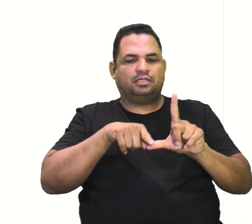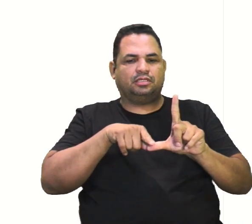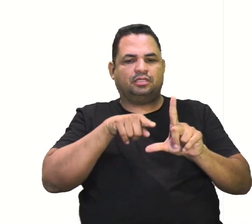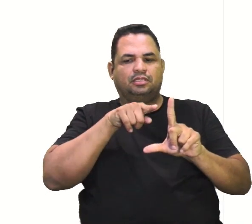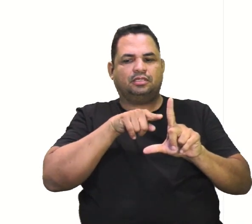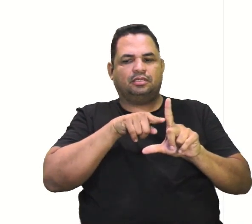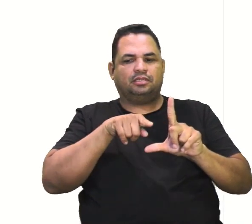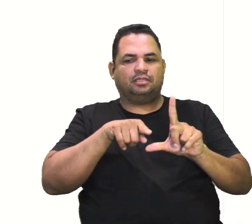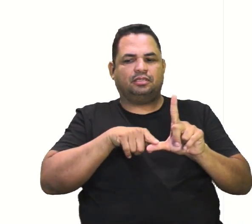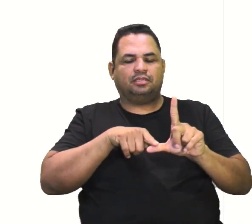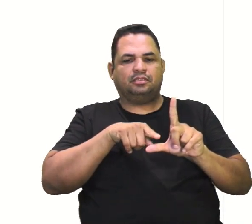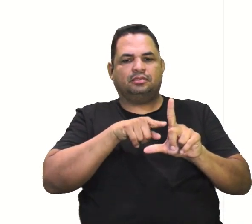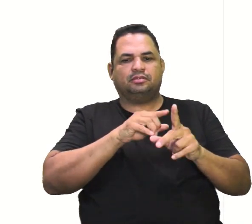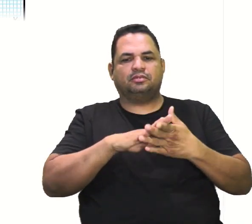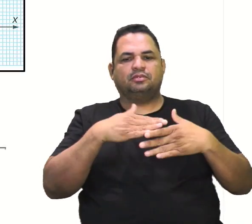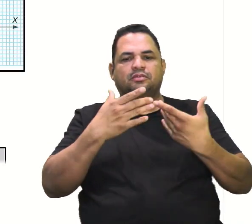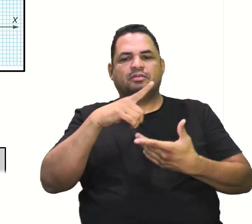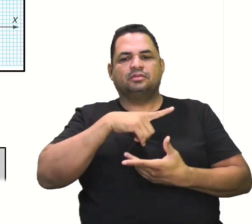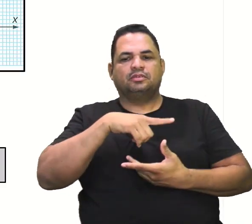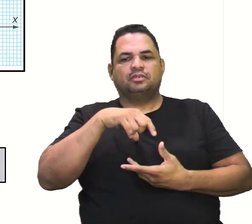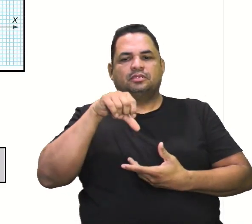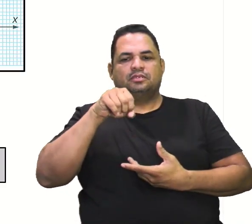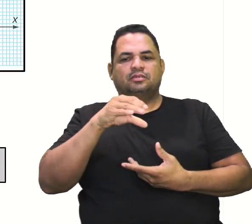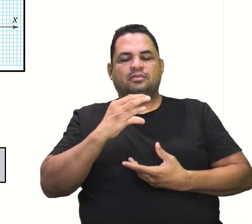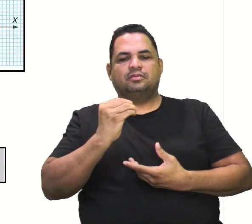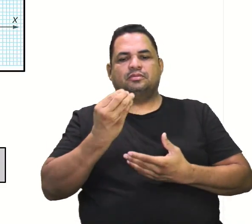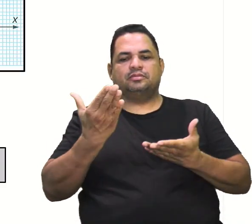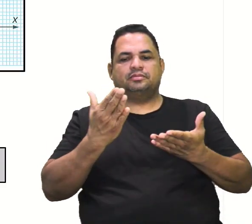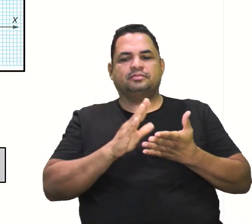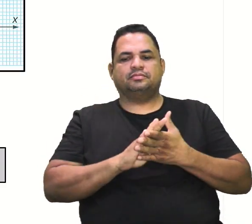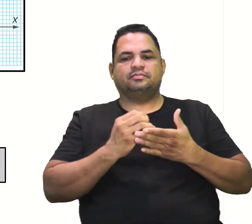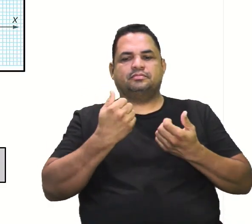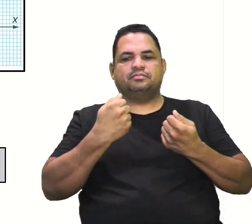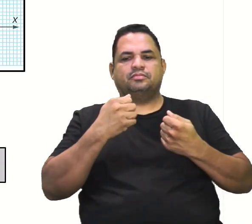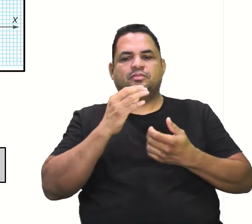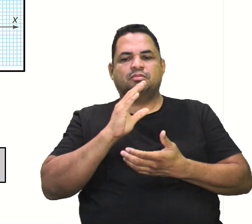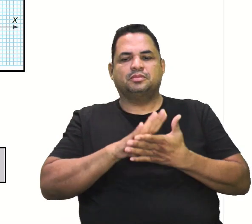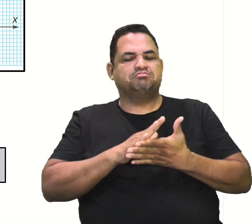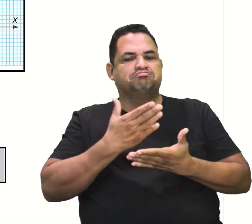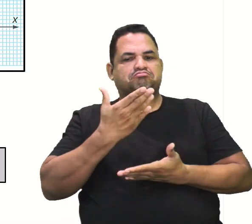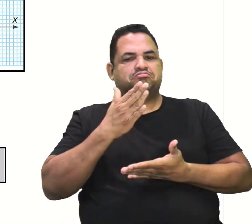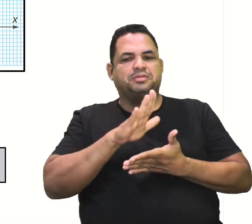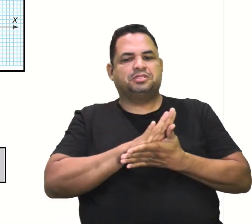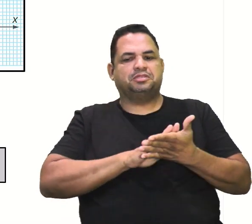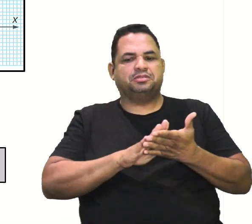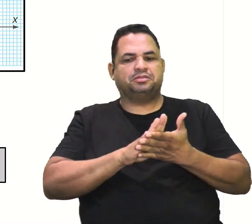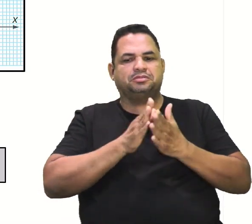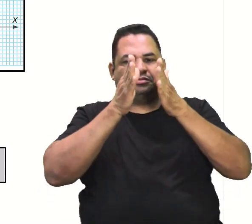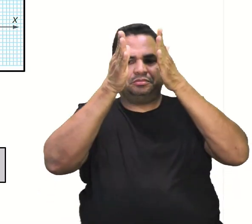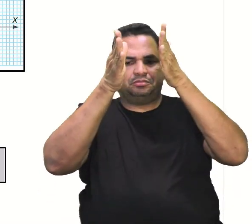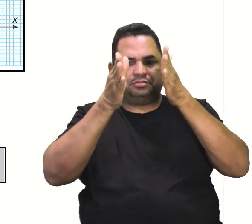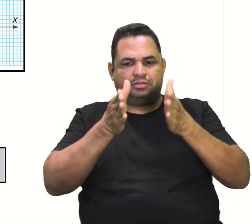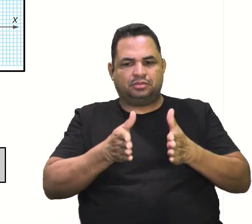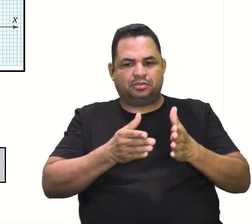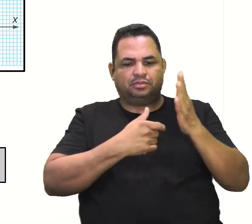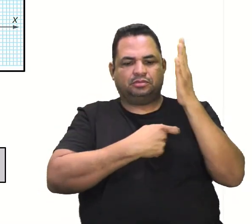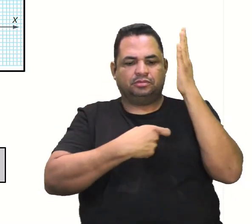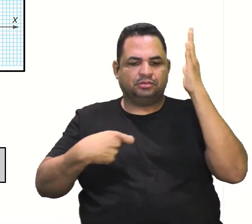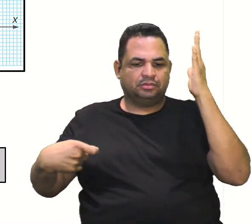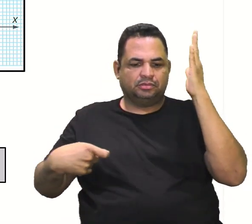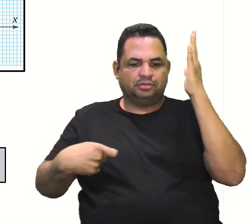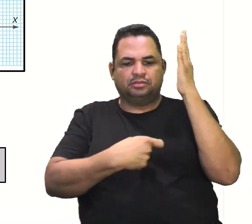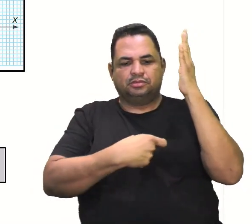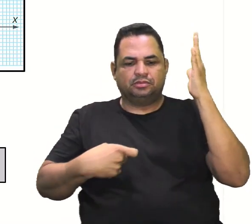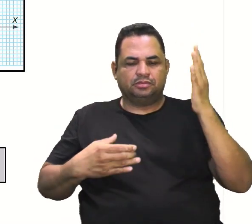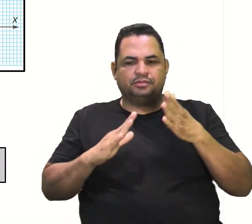igual a 90 graus. E que ele também pode ser um ângulo nulo, quando ele está paralelo ao eixo X. Lembrando que